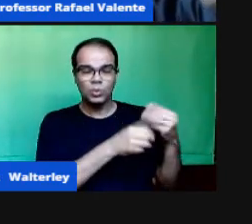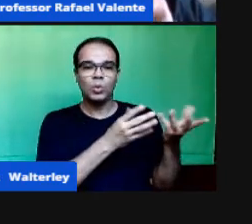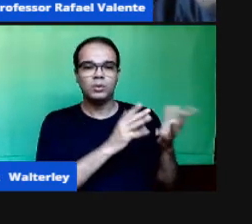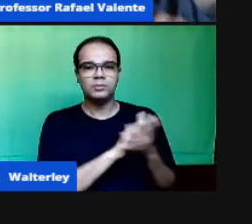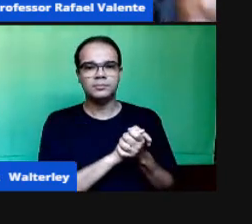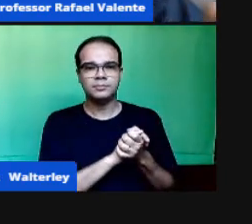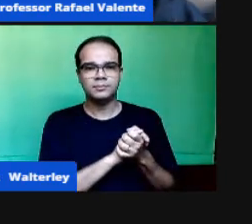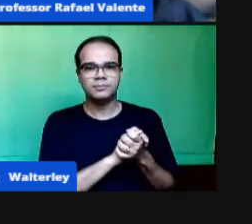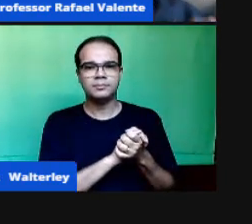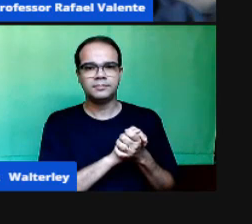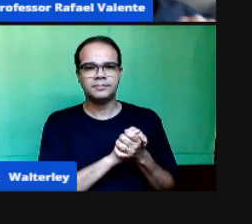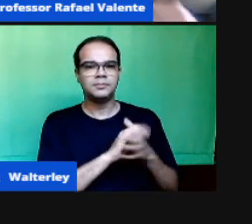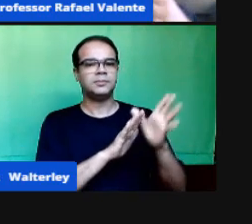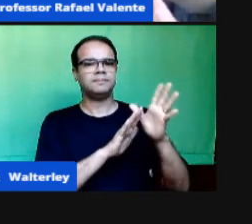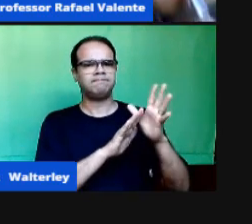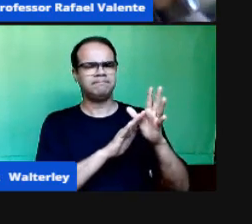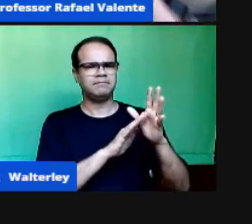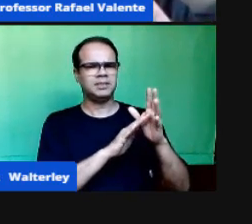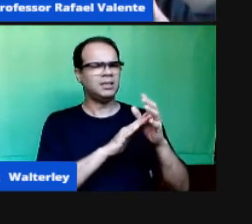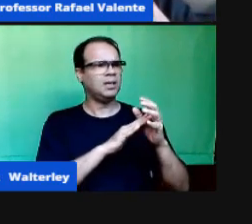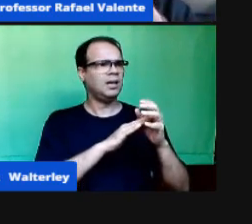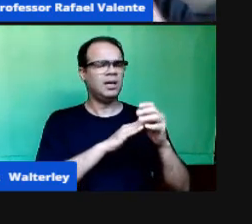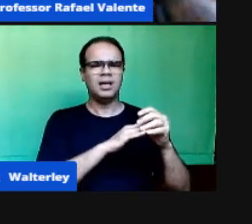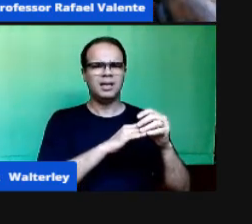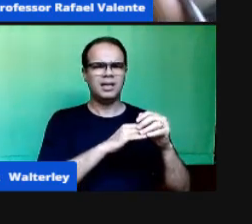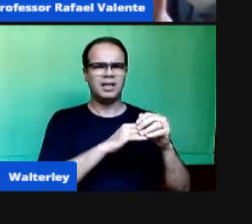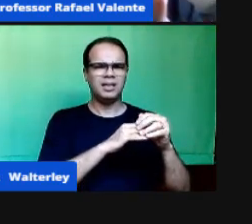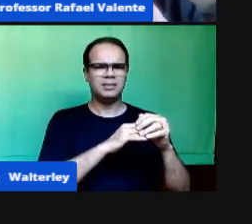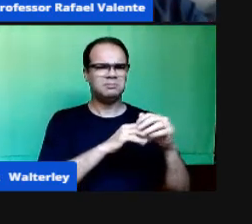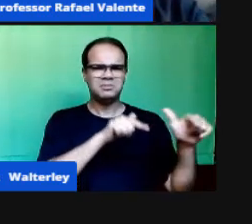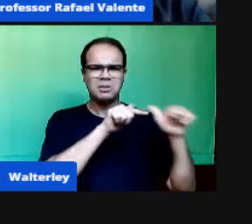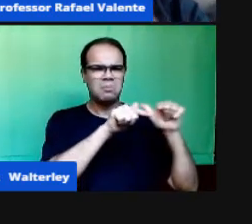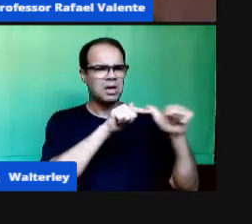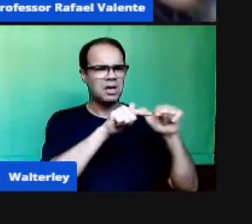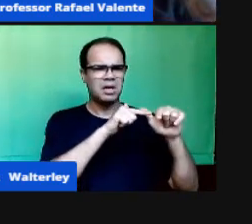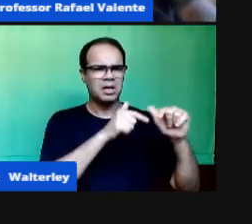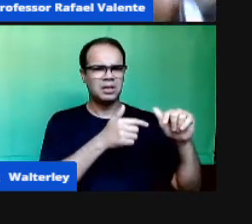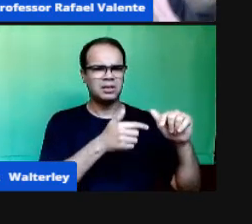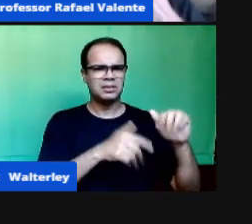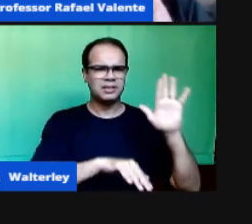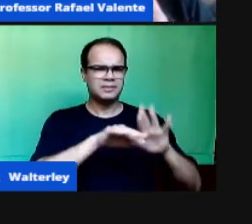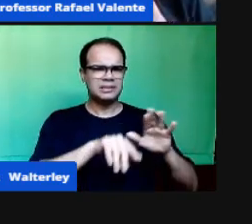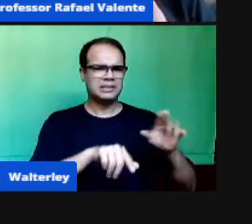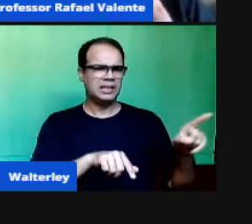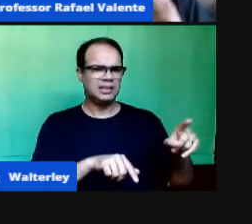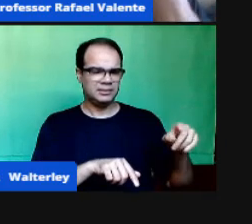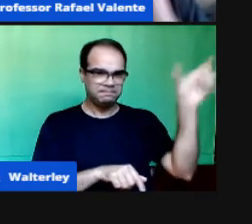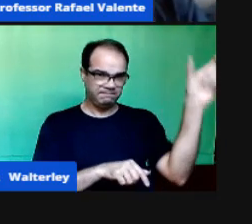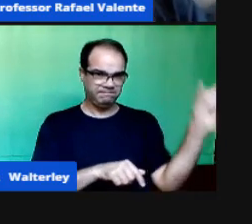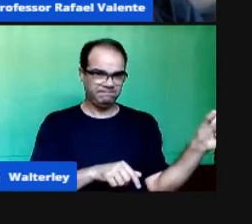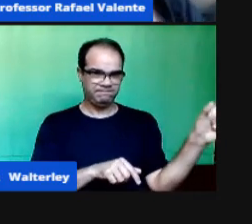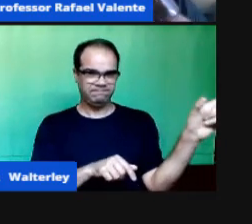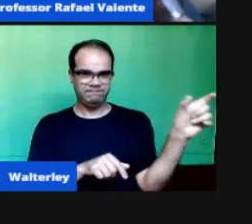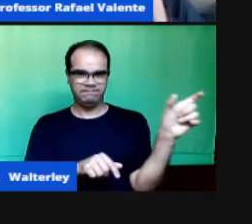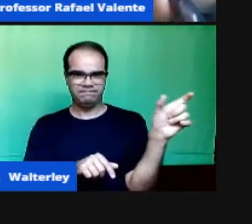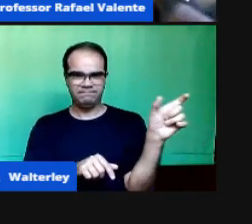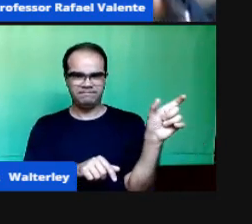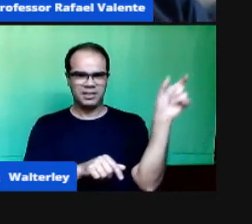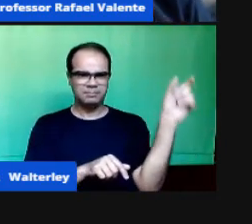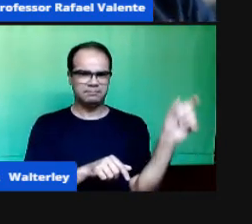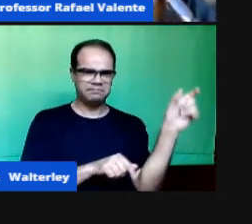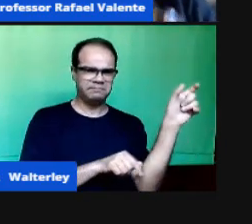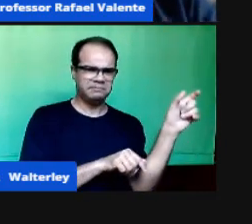demitem profissionais em razões das suas atitudes, temperamento, falta de determinação ou